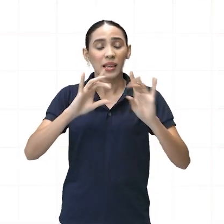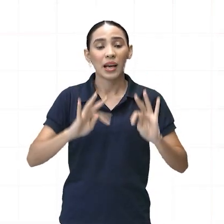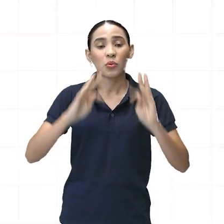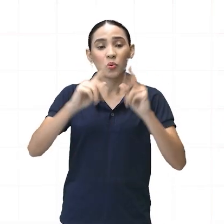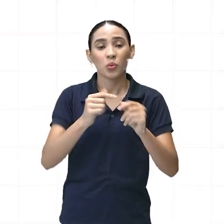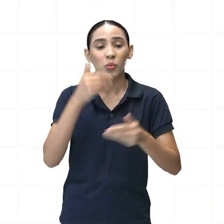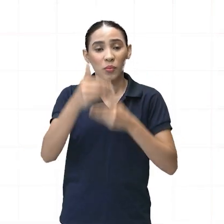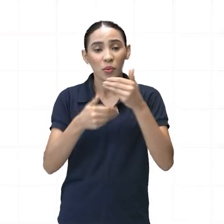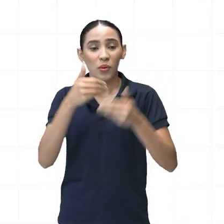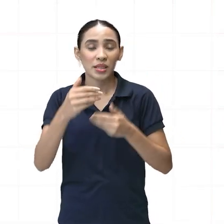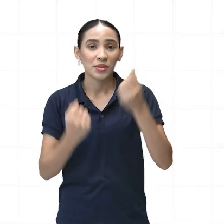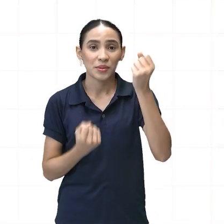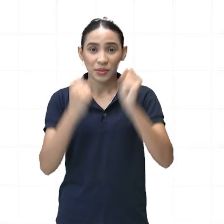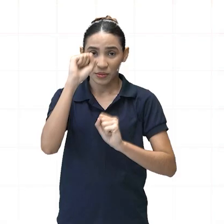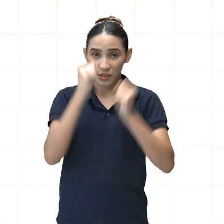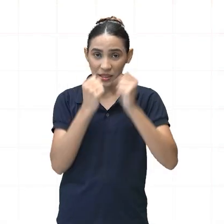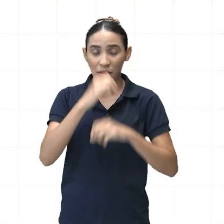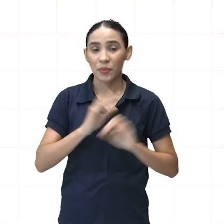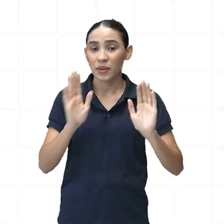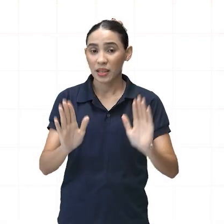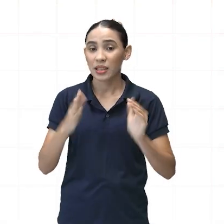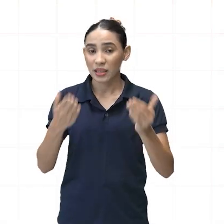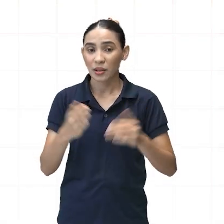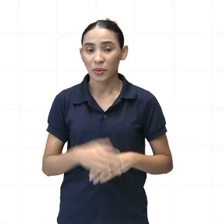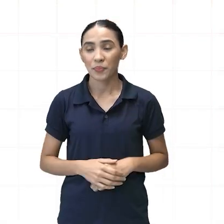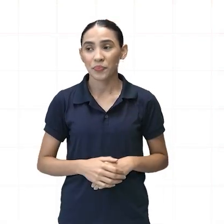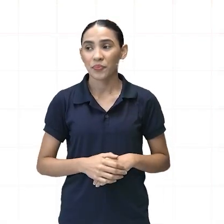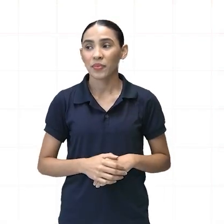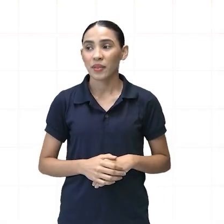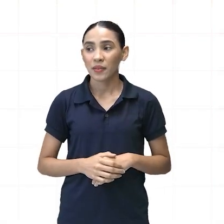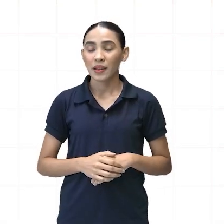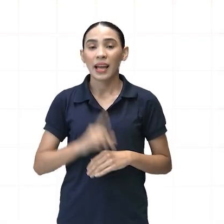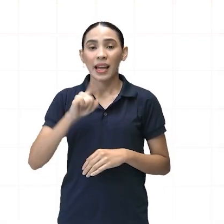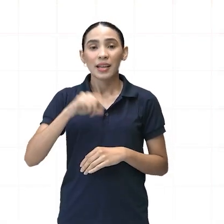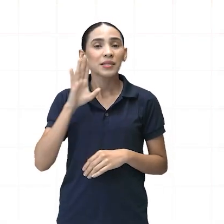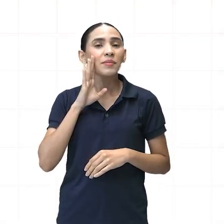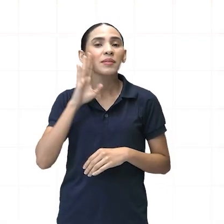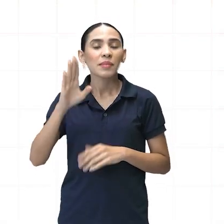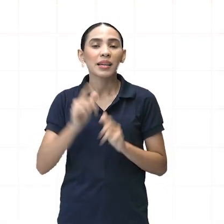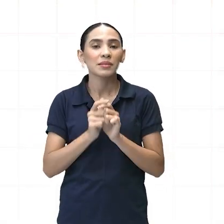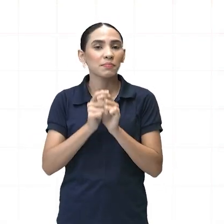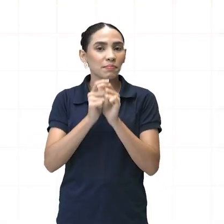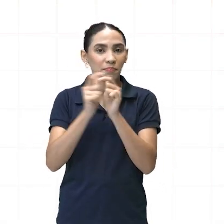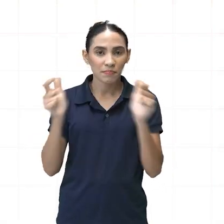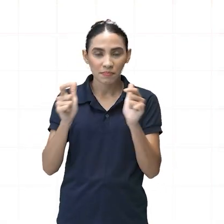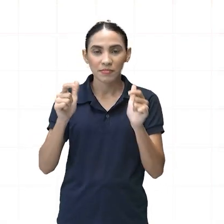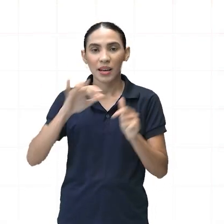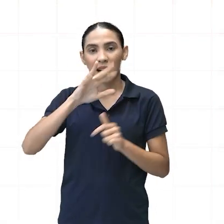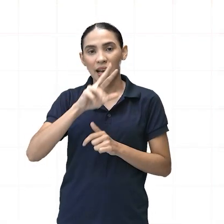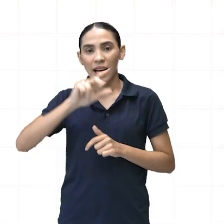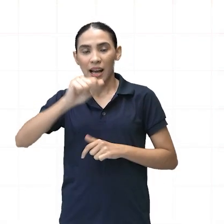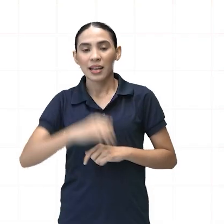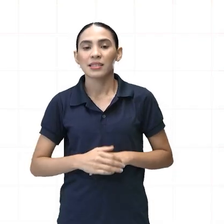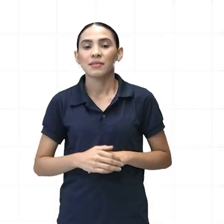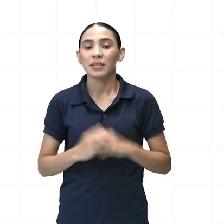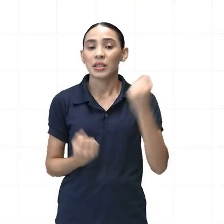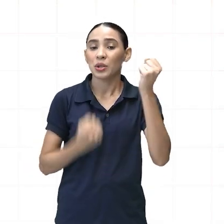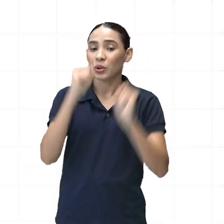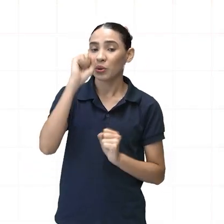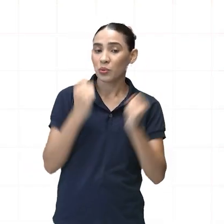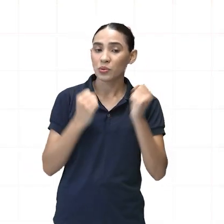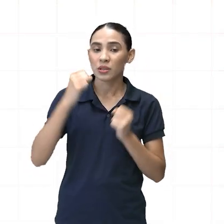esses processos industriais. Então, essas são as principais dimensões na Ásia, com a